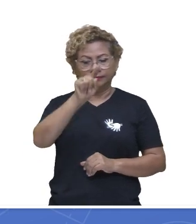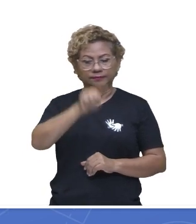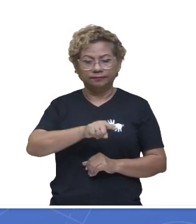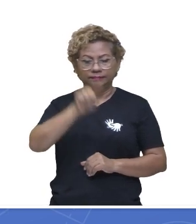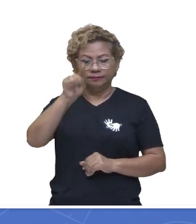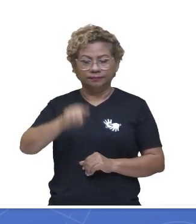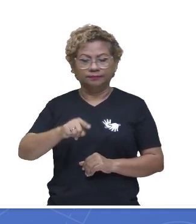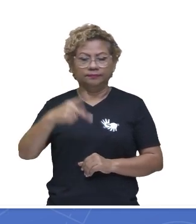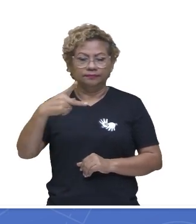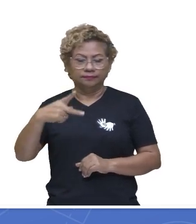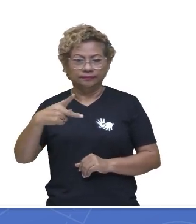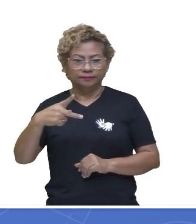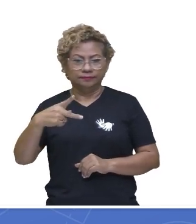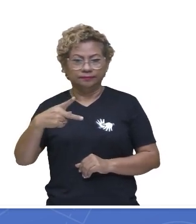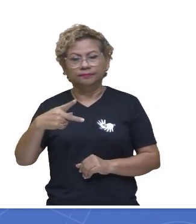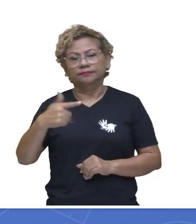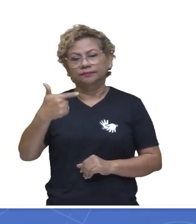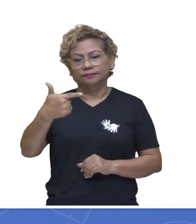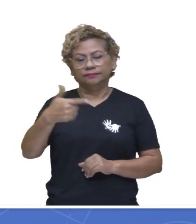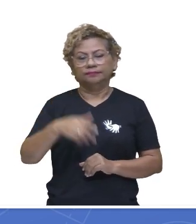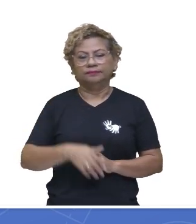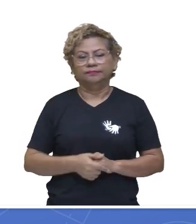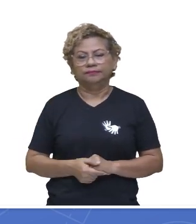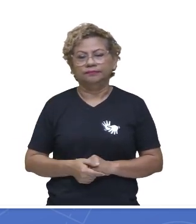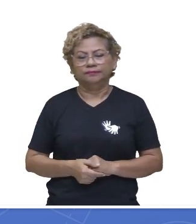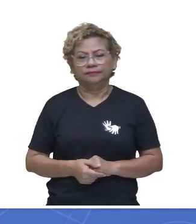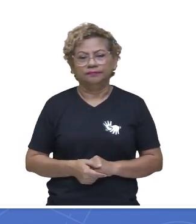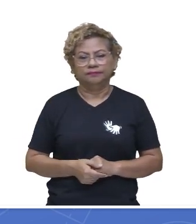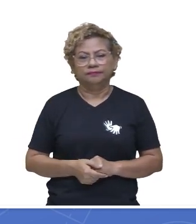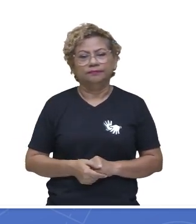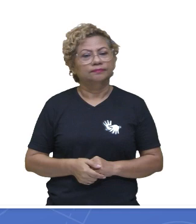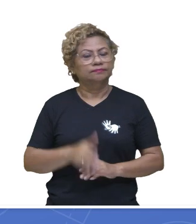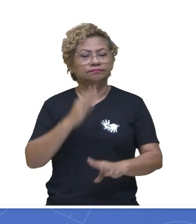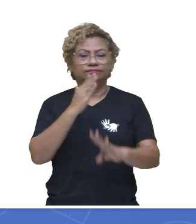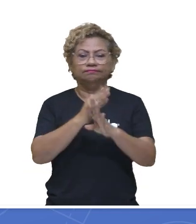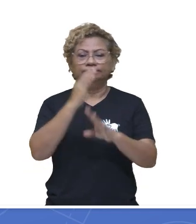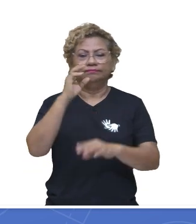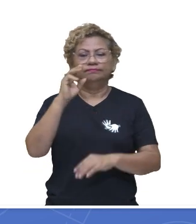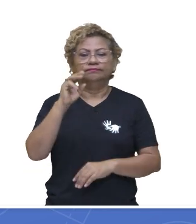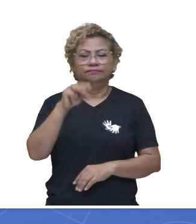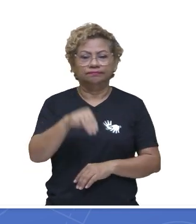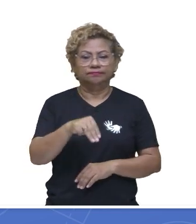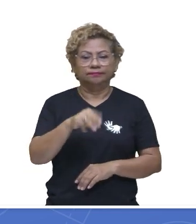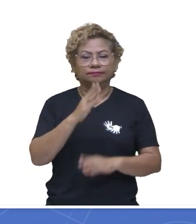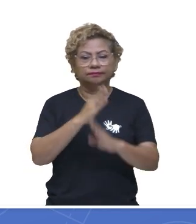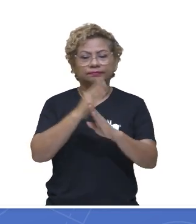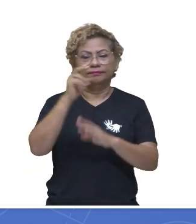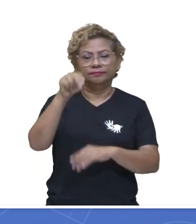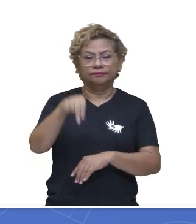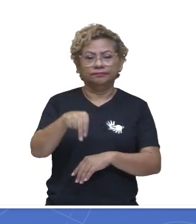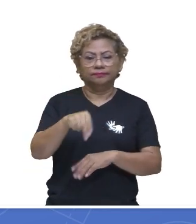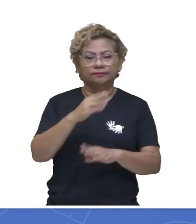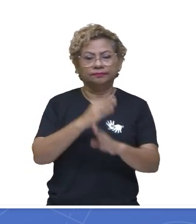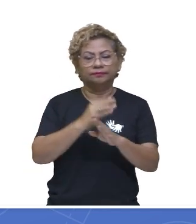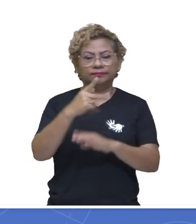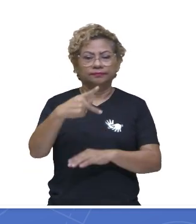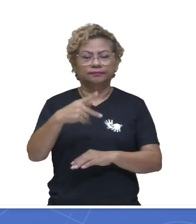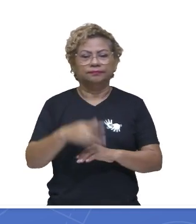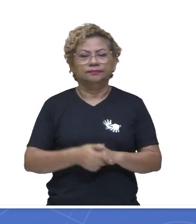5, P igual a 3, ou melhor, N igual a 3 e P igual a 2. Vamos